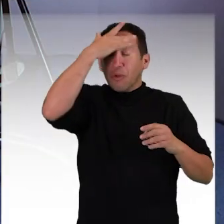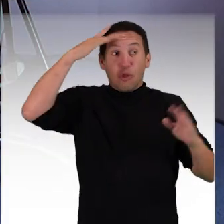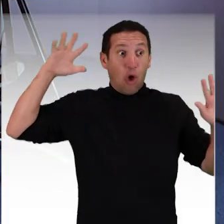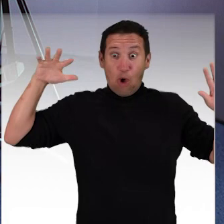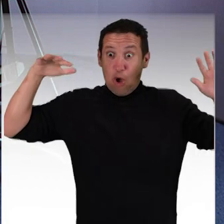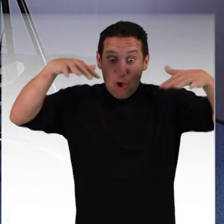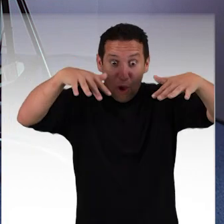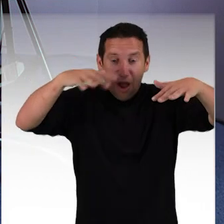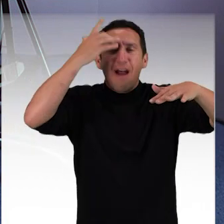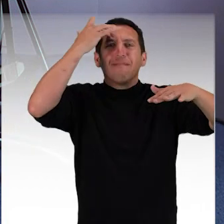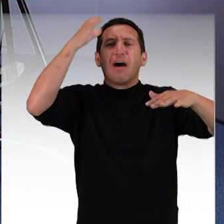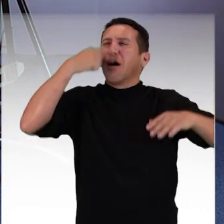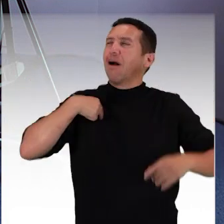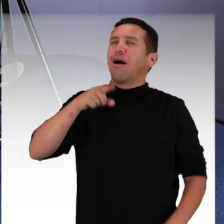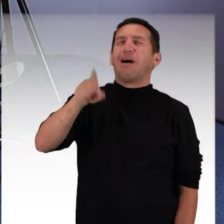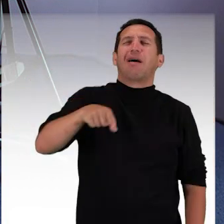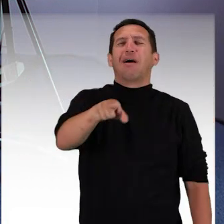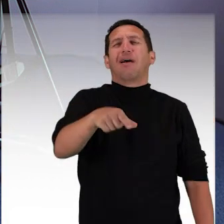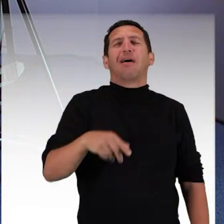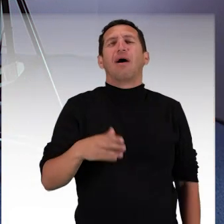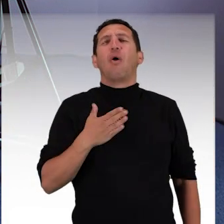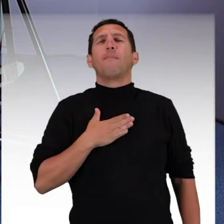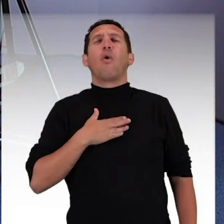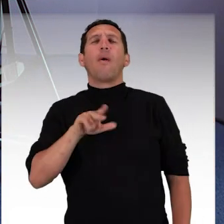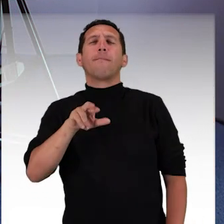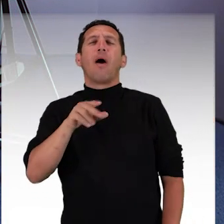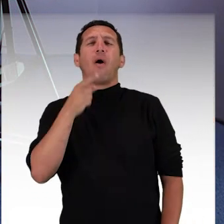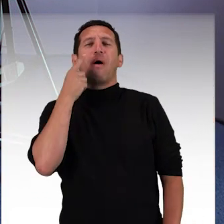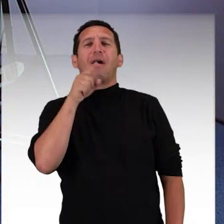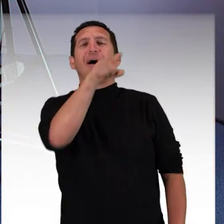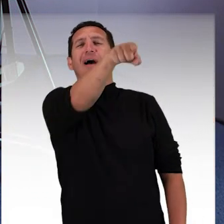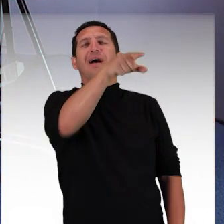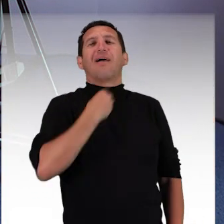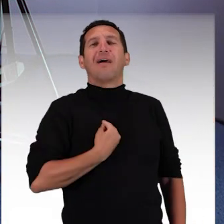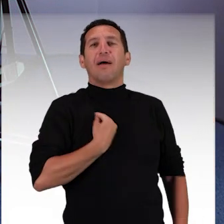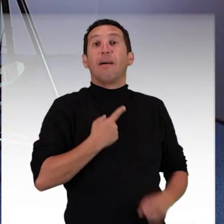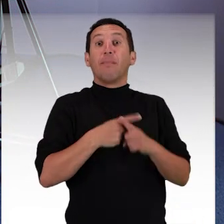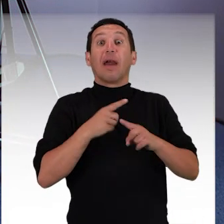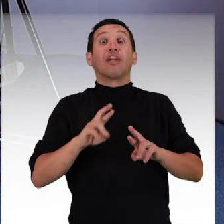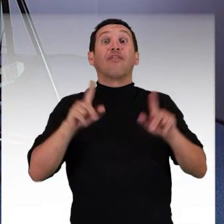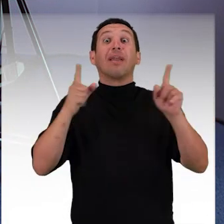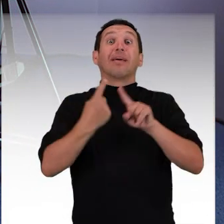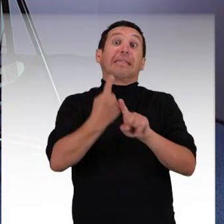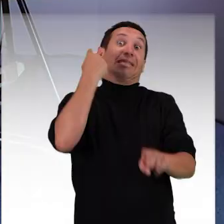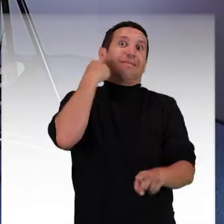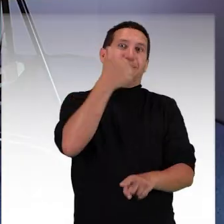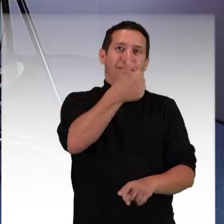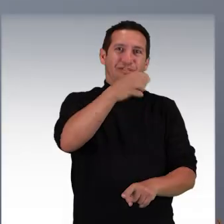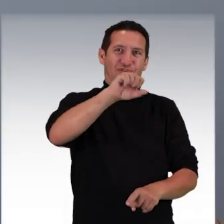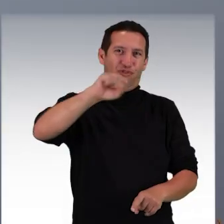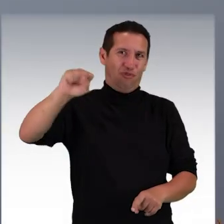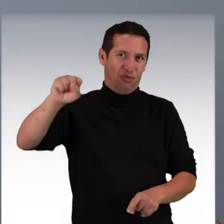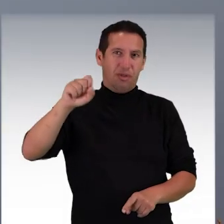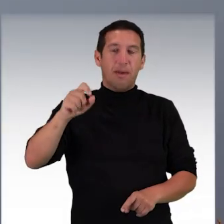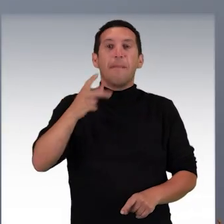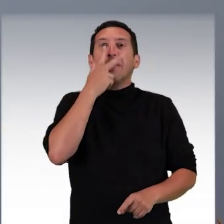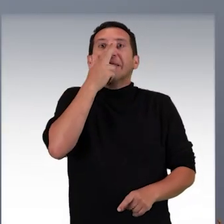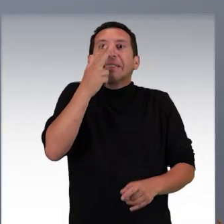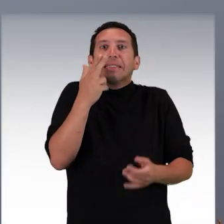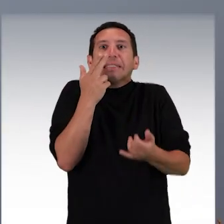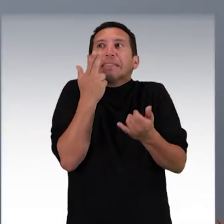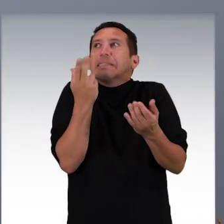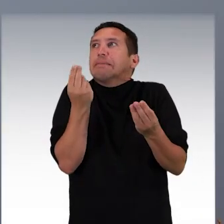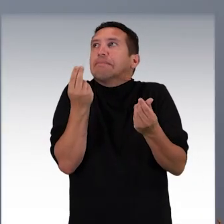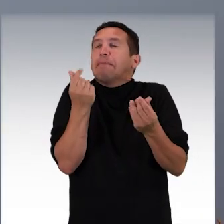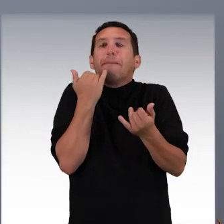bastava ver onde tá todo mundo olhando naquela época porque era uma coisa diferente o a pessoa